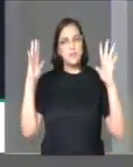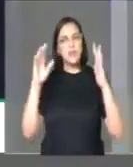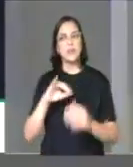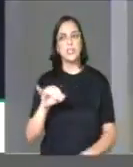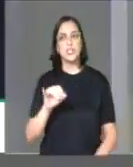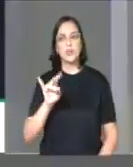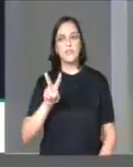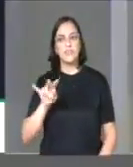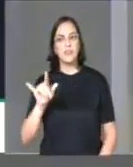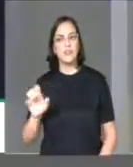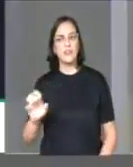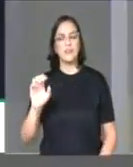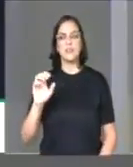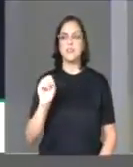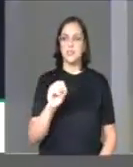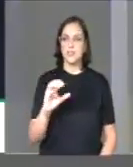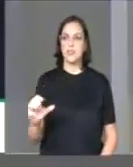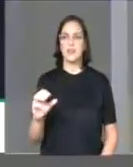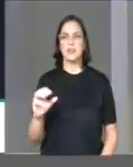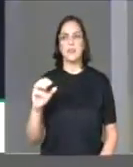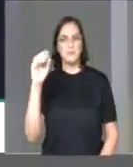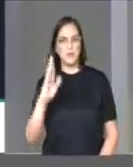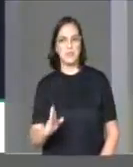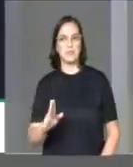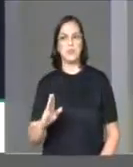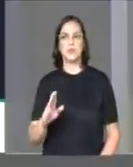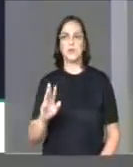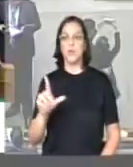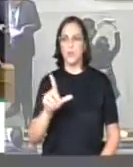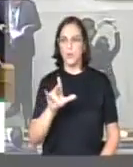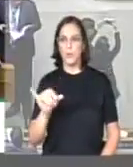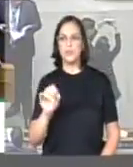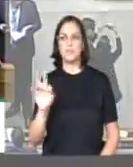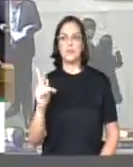Catarina, viva o Brasil e viva Luiz Henrique. Obrigado, presidente. Obrigada, deputado.